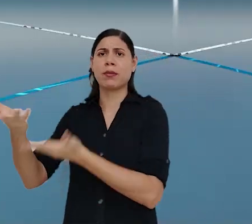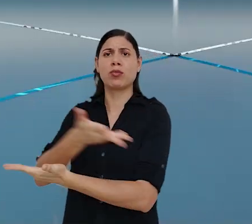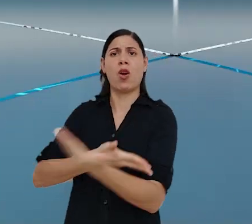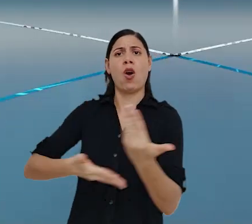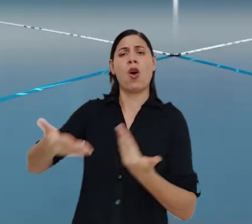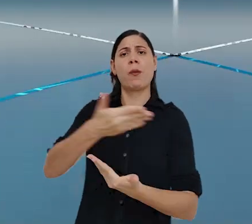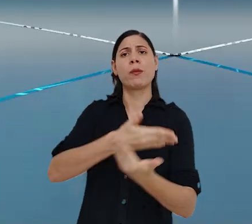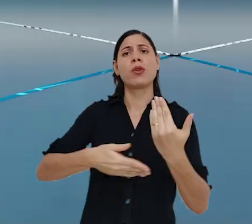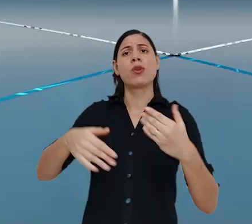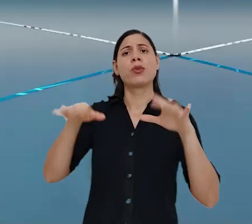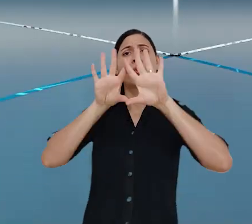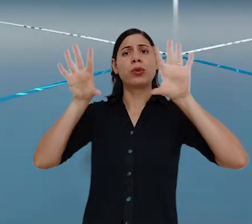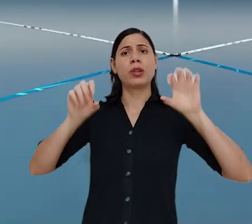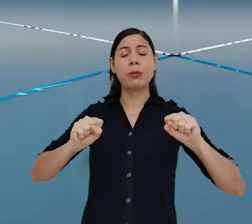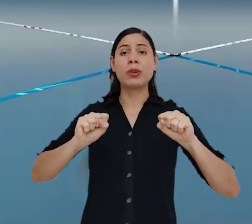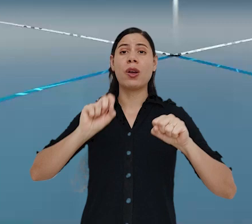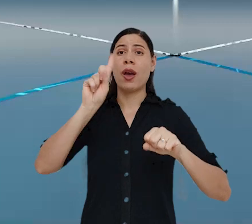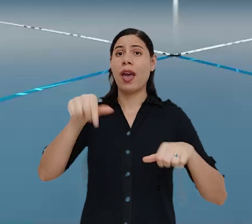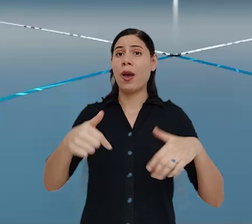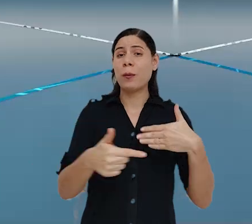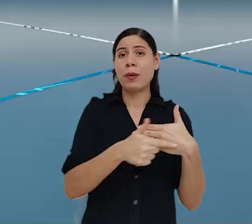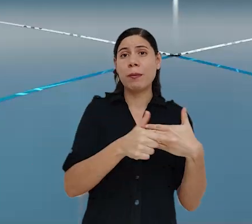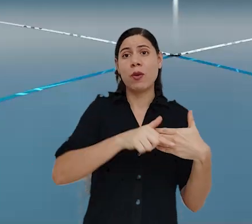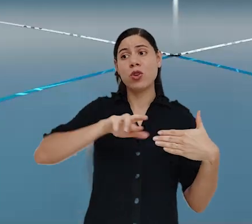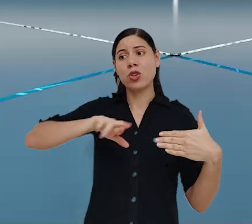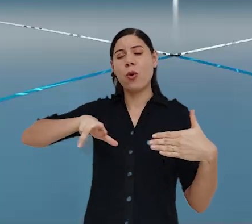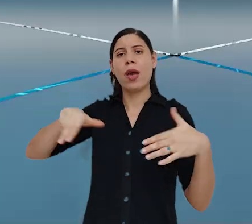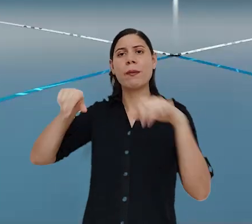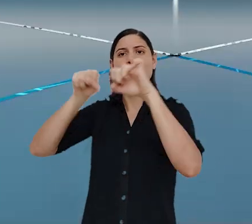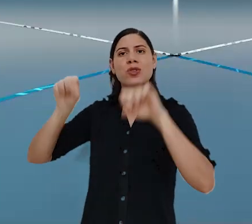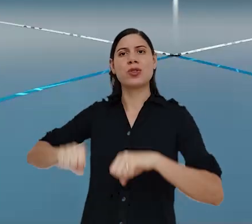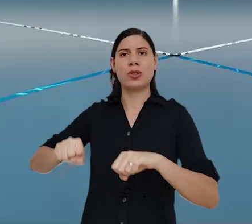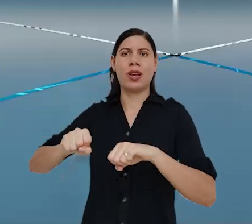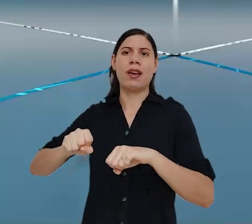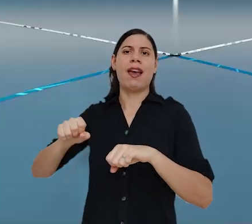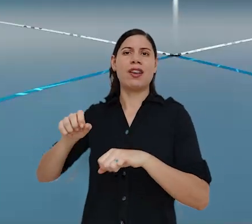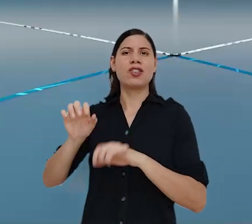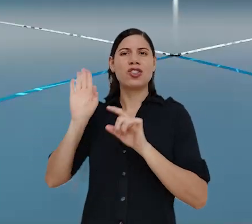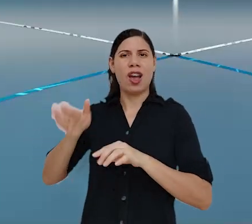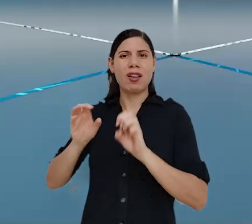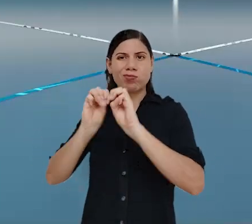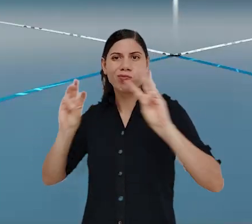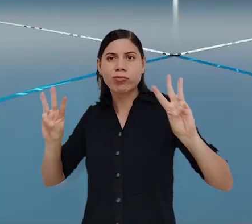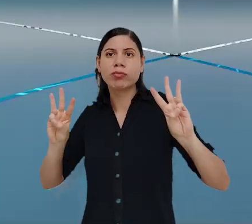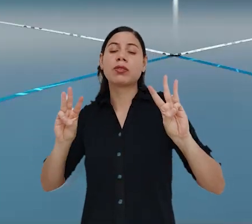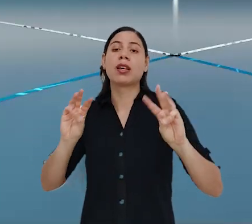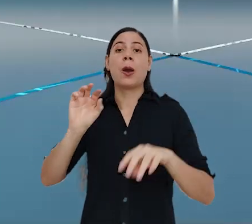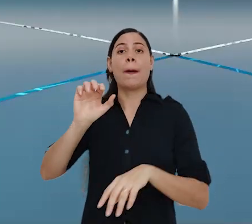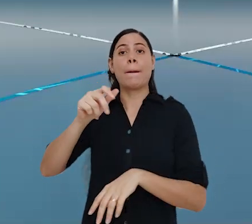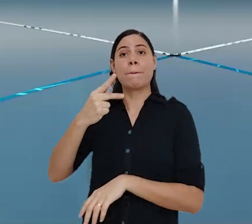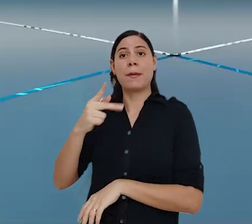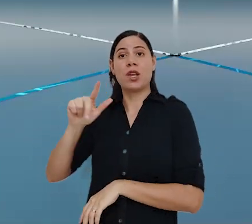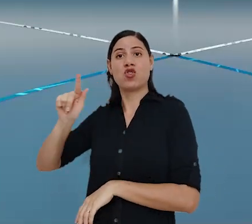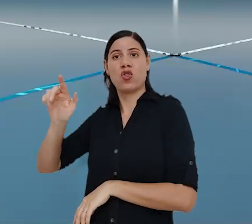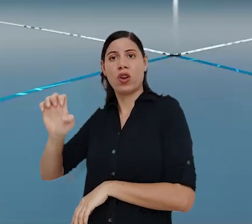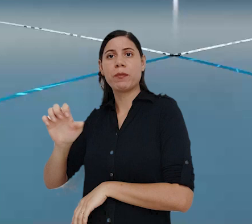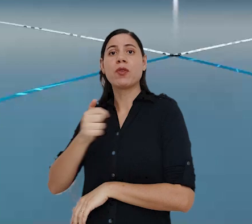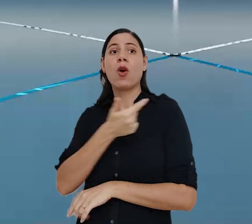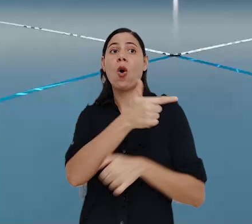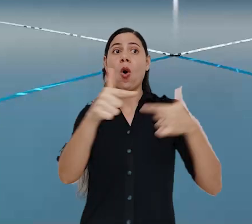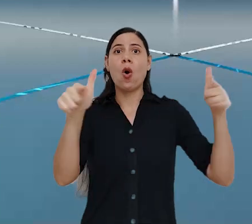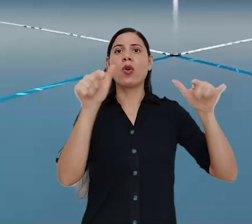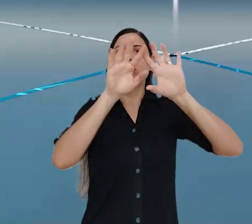no tribunal, uma função não realizada pelo Processo Judicial Eletrônico, o PJE. Outros tribunais brasileiros